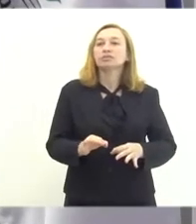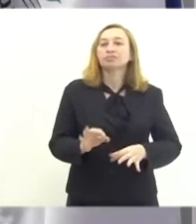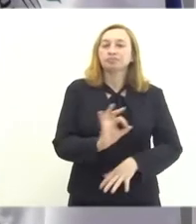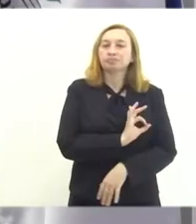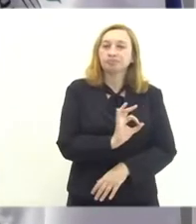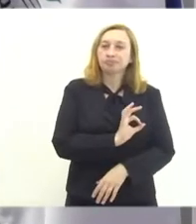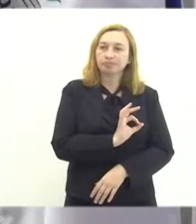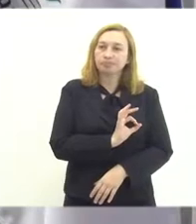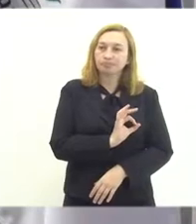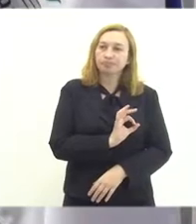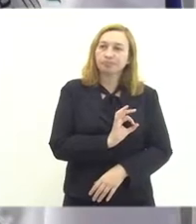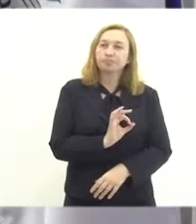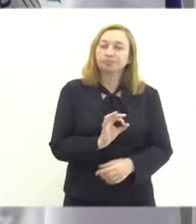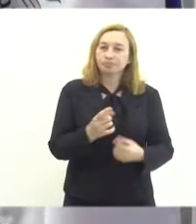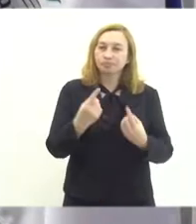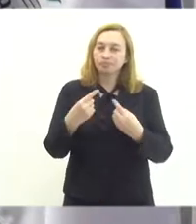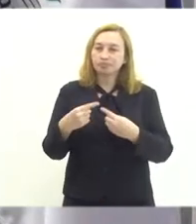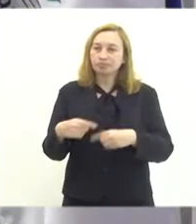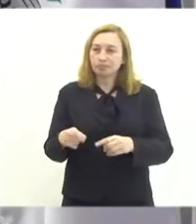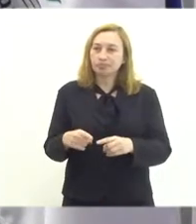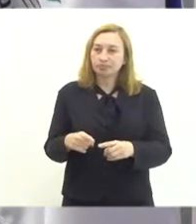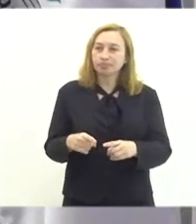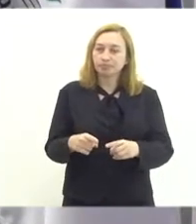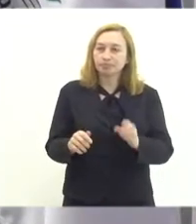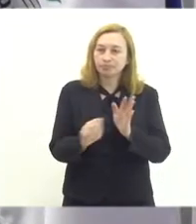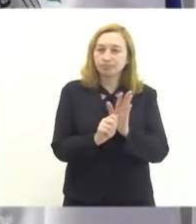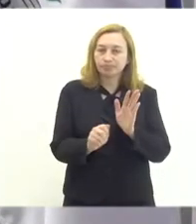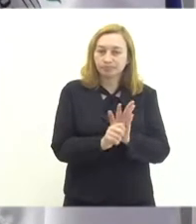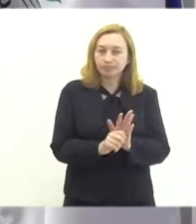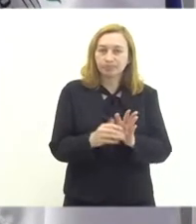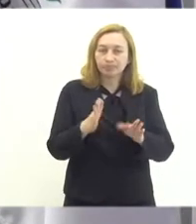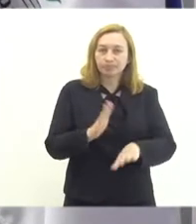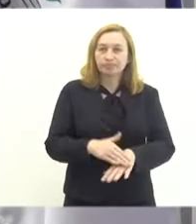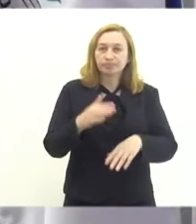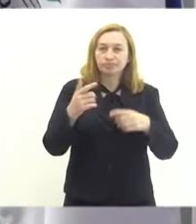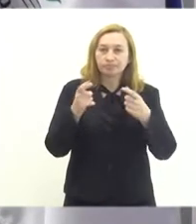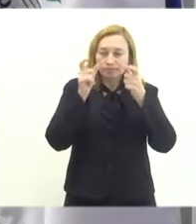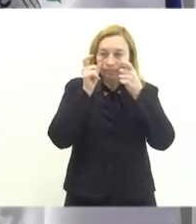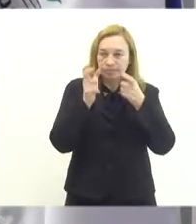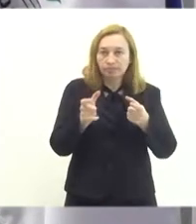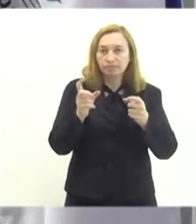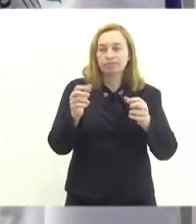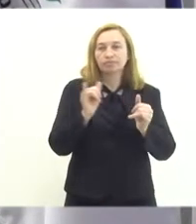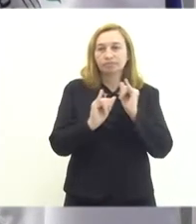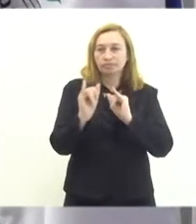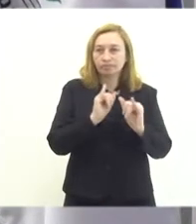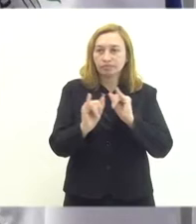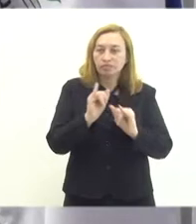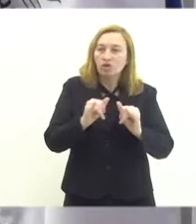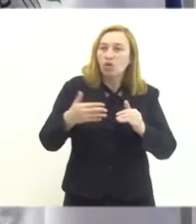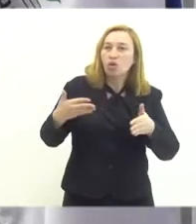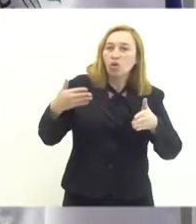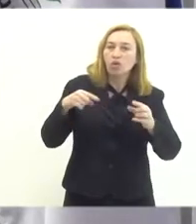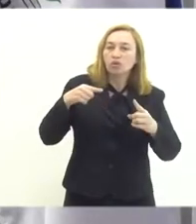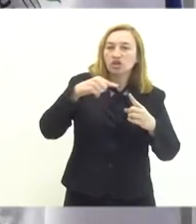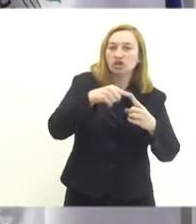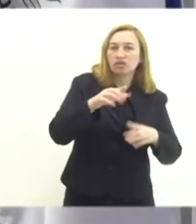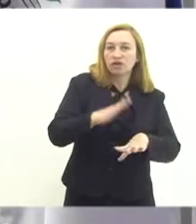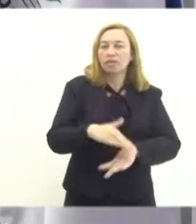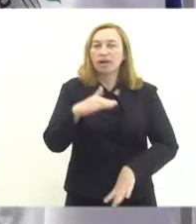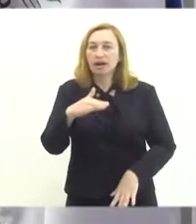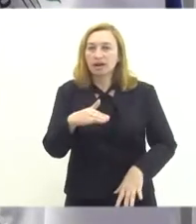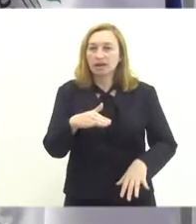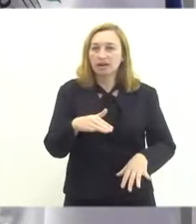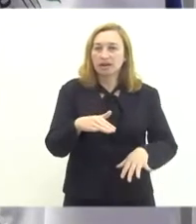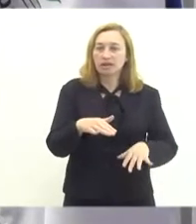da polícia no combate ao tráfico o que mais chama atenção na notícia é que o objetivo maior é a